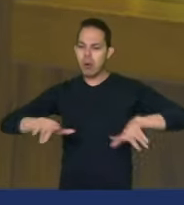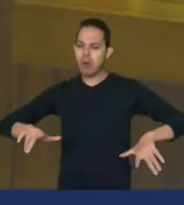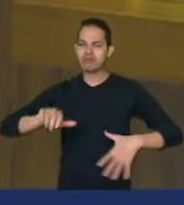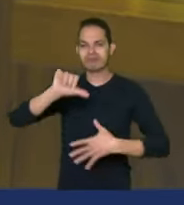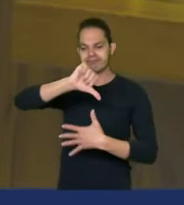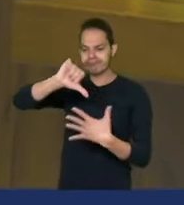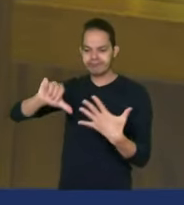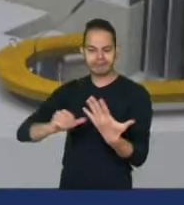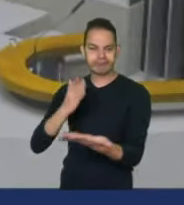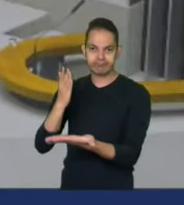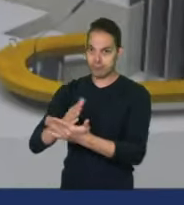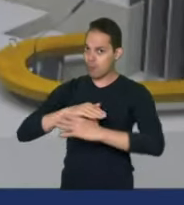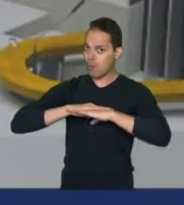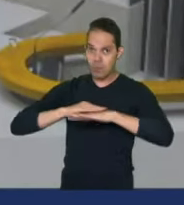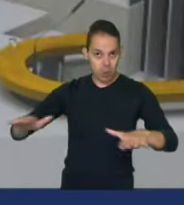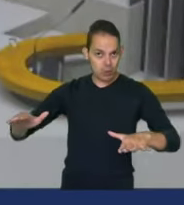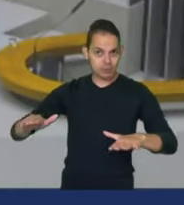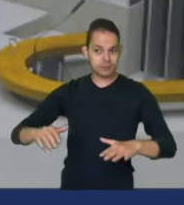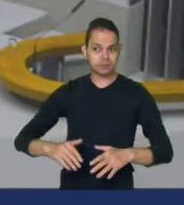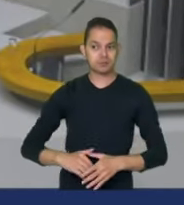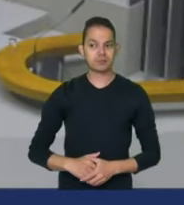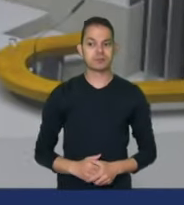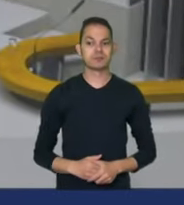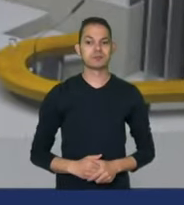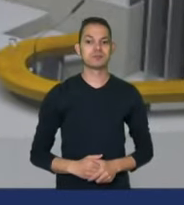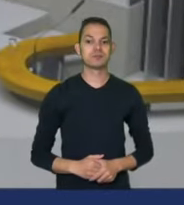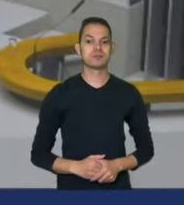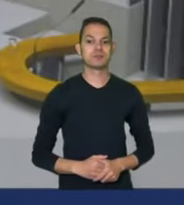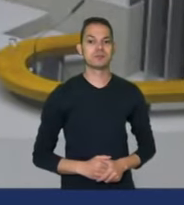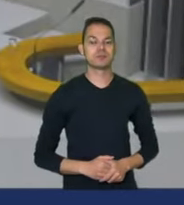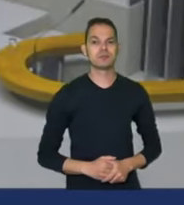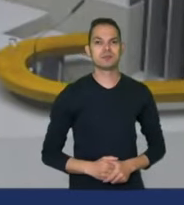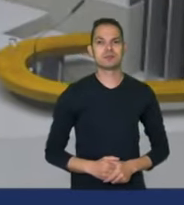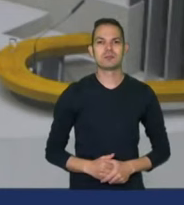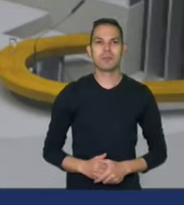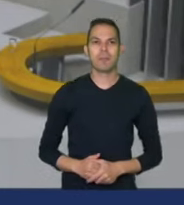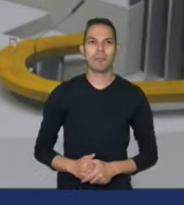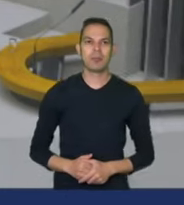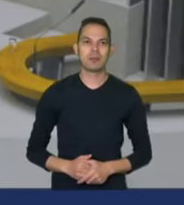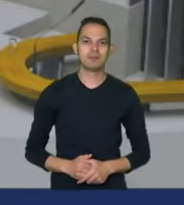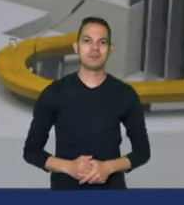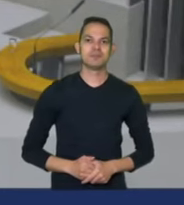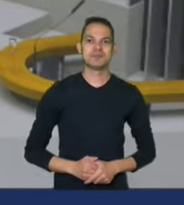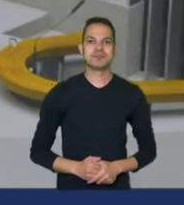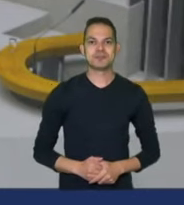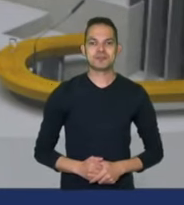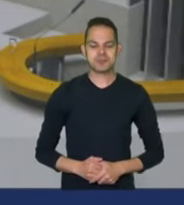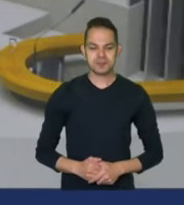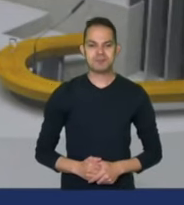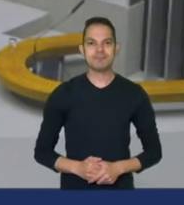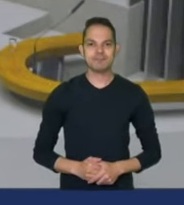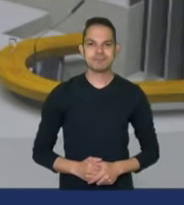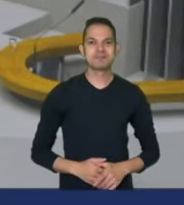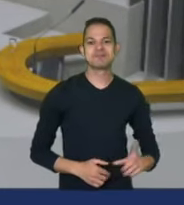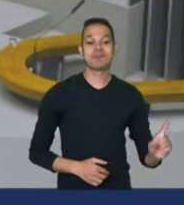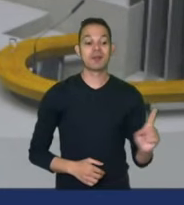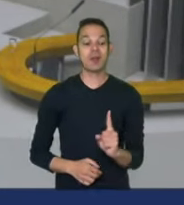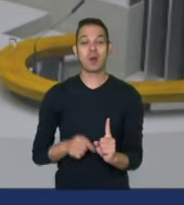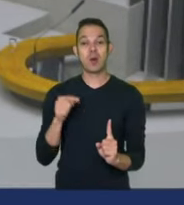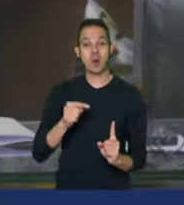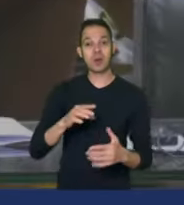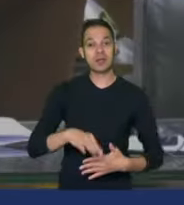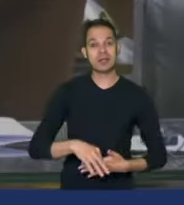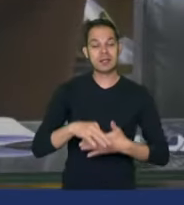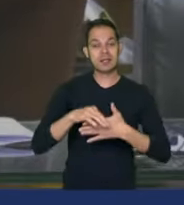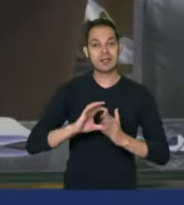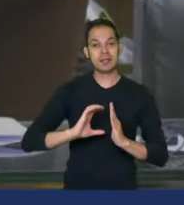Bom, Vamos ouvir aqui mais um líder, o líder do